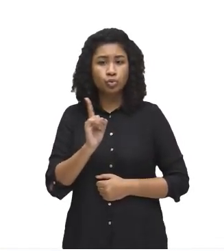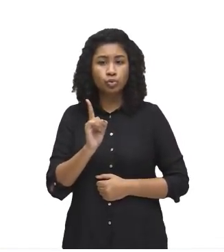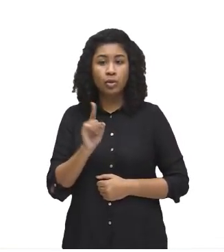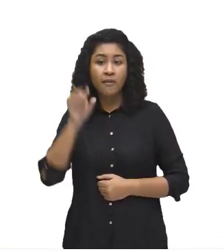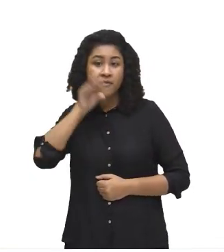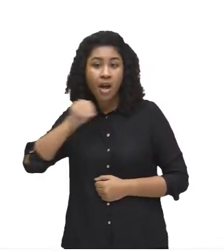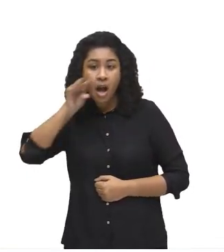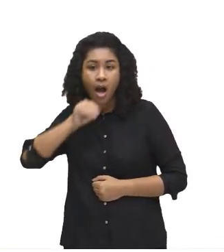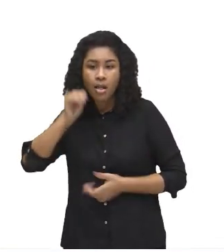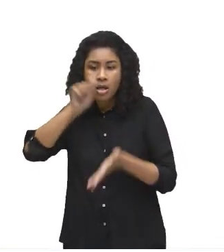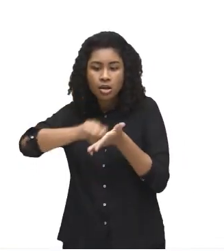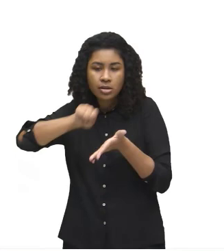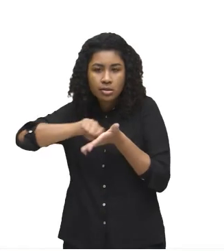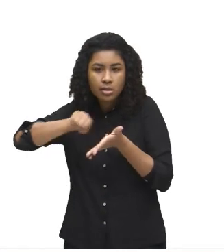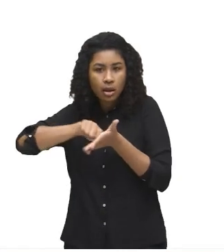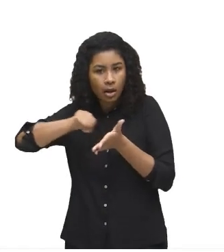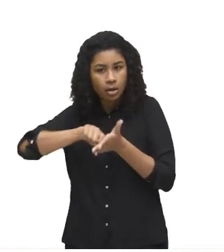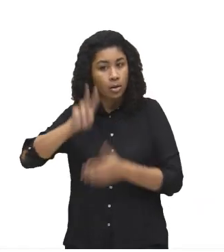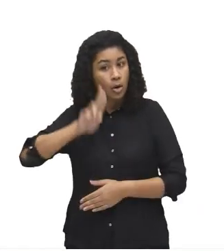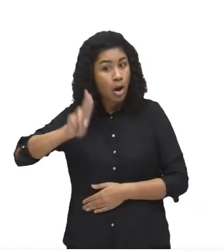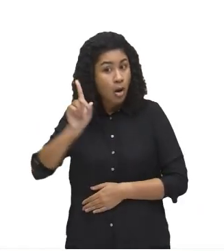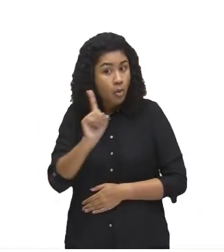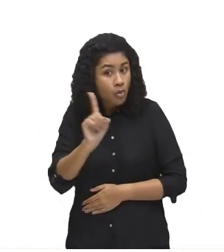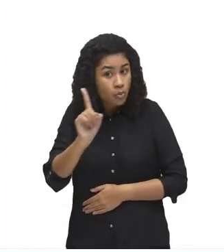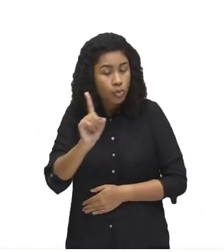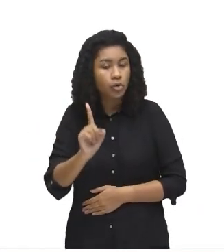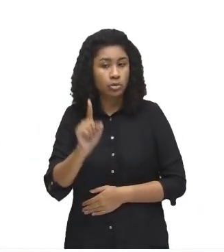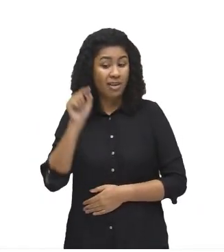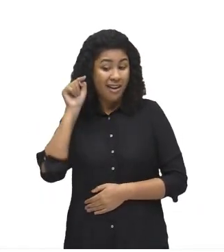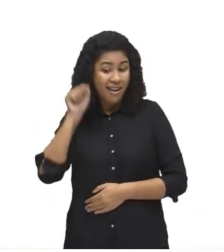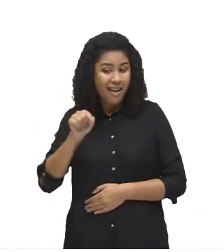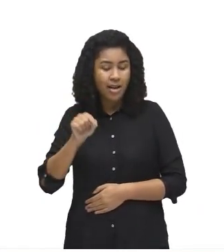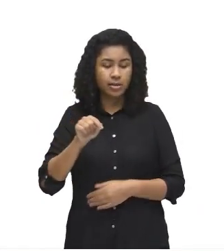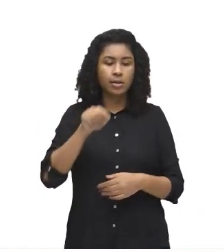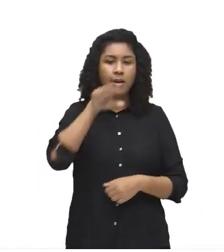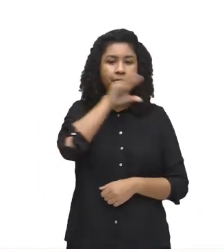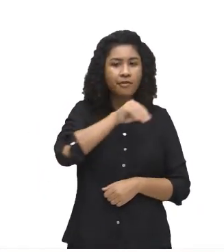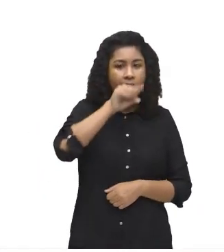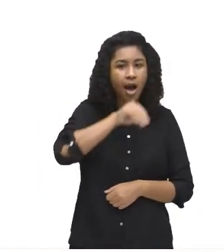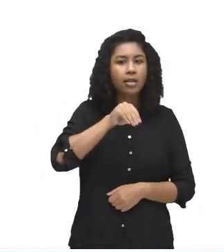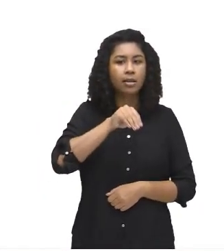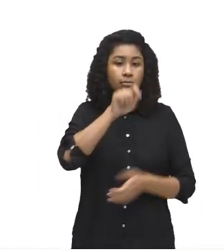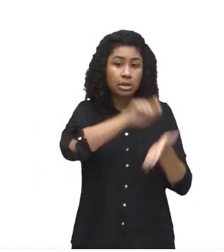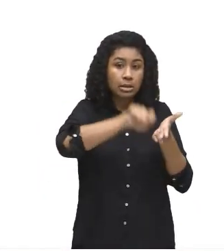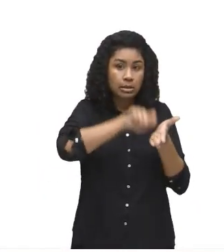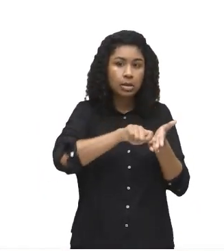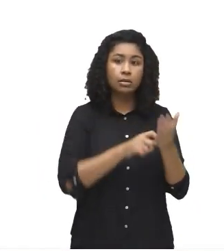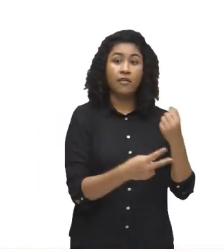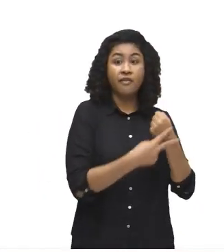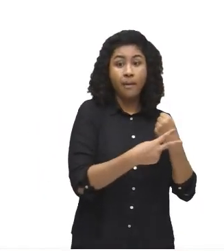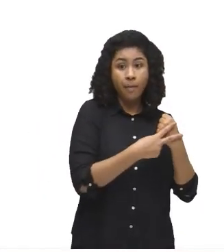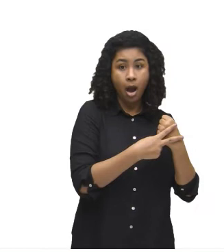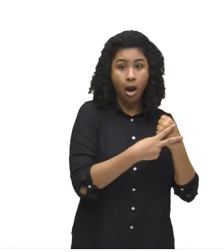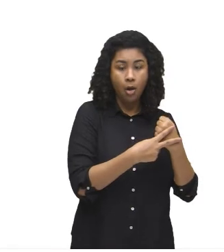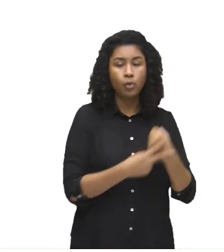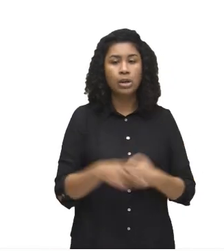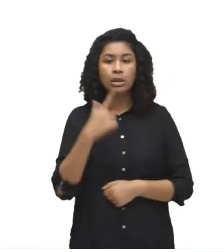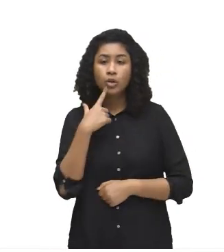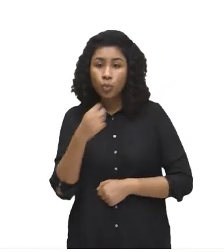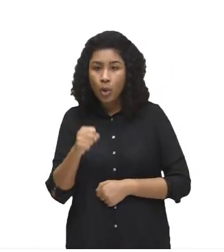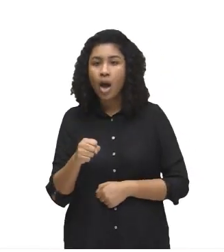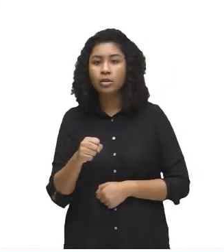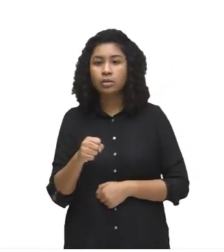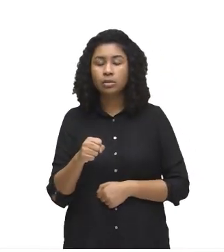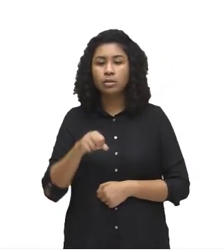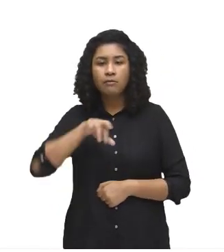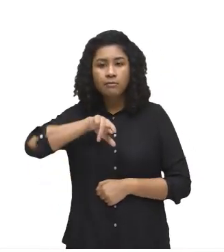A não verbal são os outros recursos, o gesto, por exemplo, aquele nosso amigo que vive andando para lá e para cá, por exemplo, diz alguma